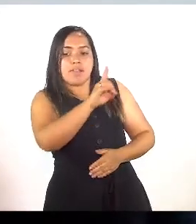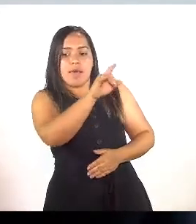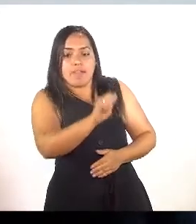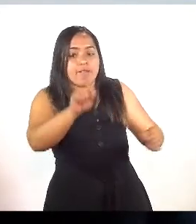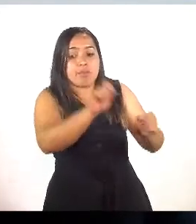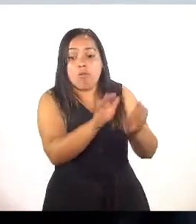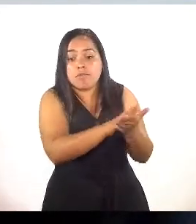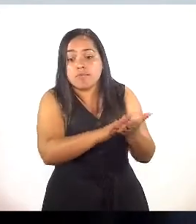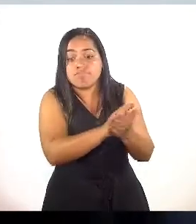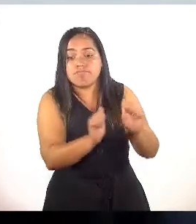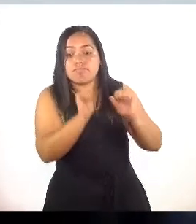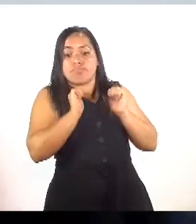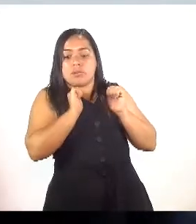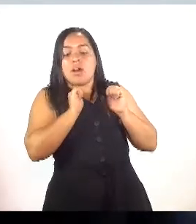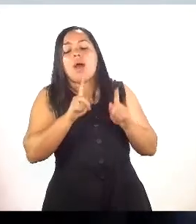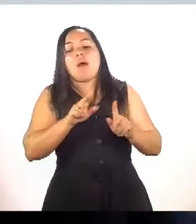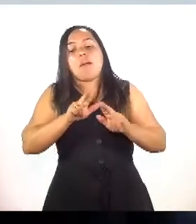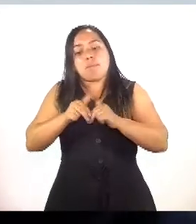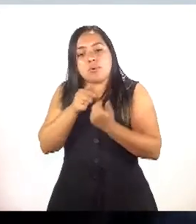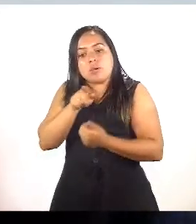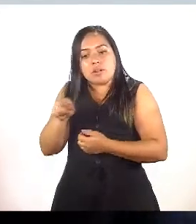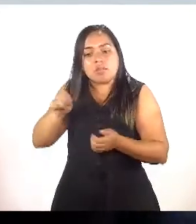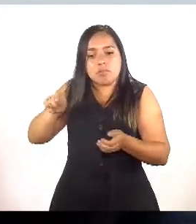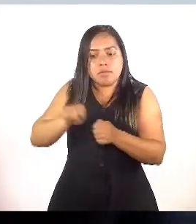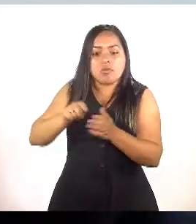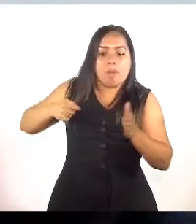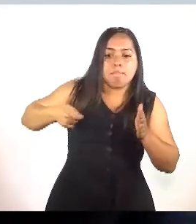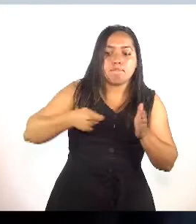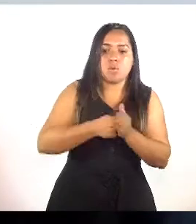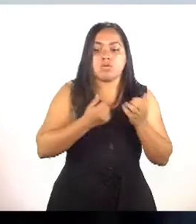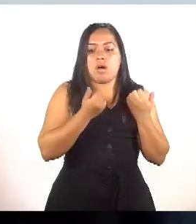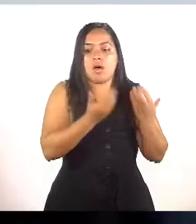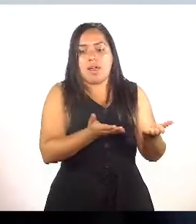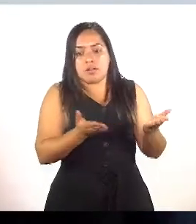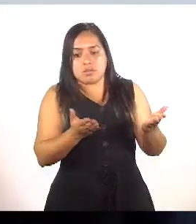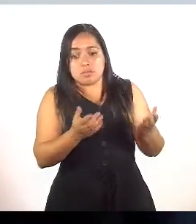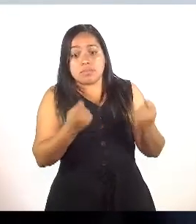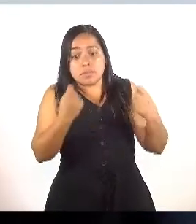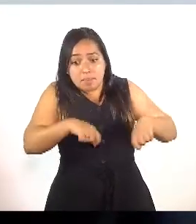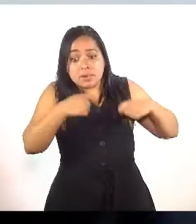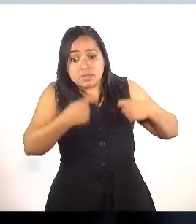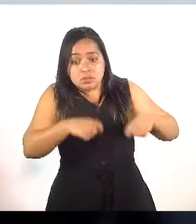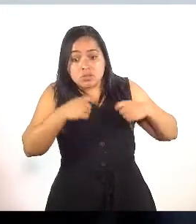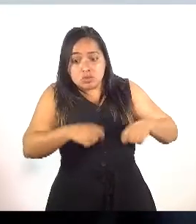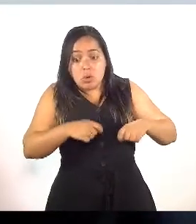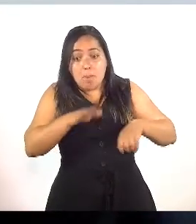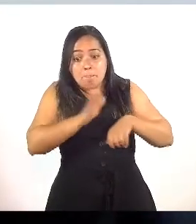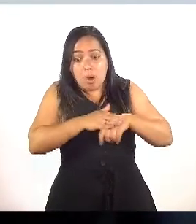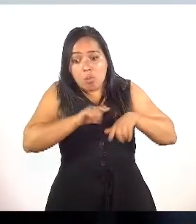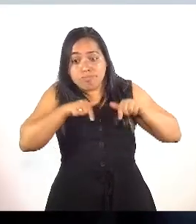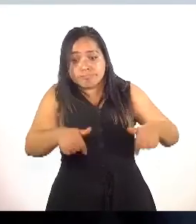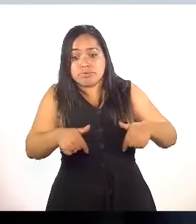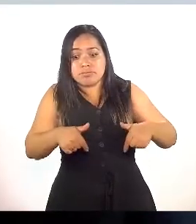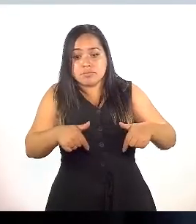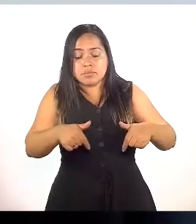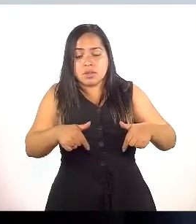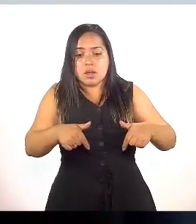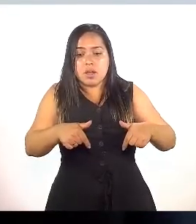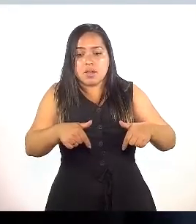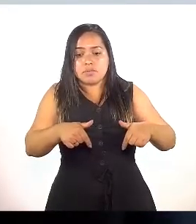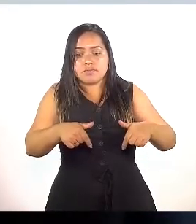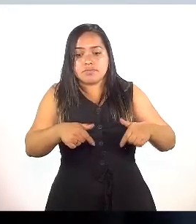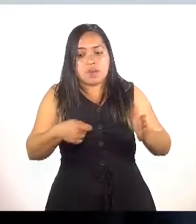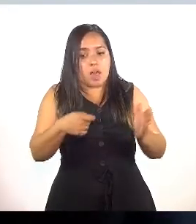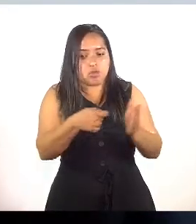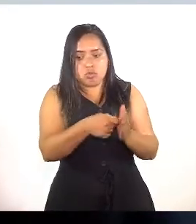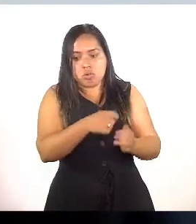corretas, tanto que teve que se abrir mão, teve que tomar atitude de autuar e